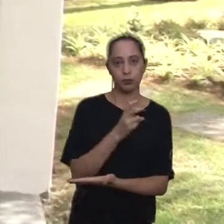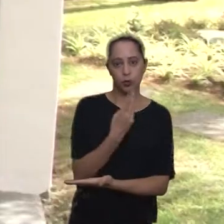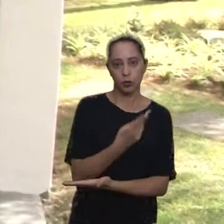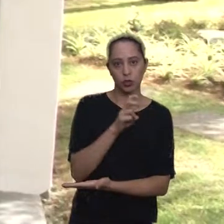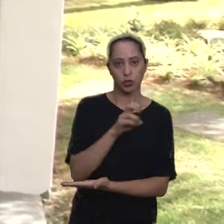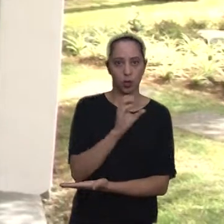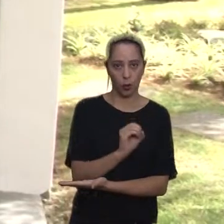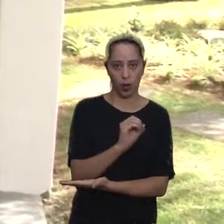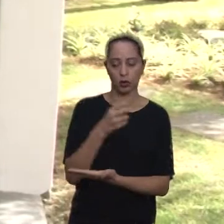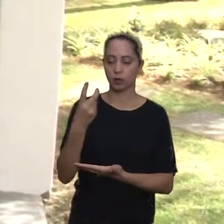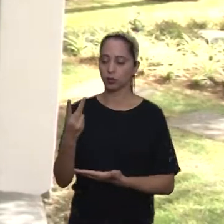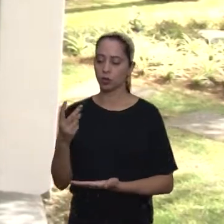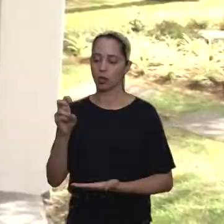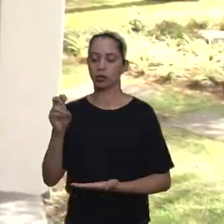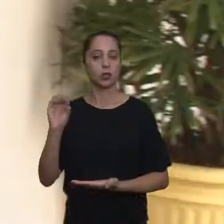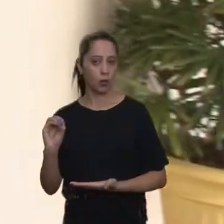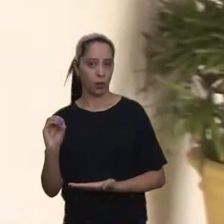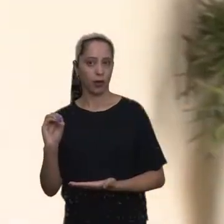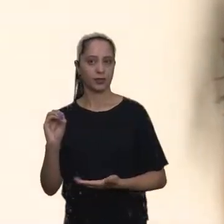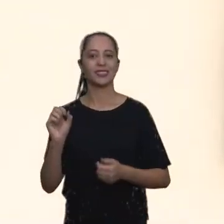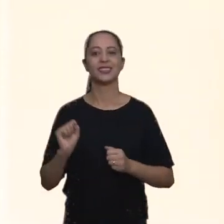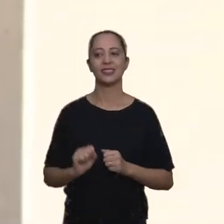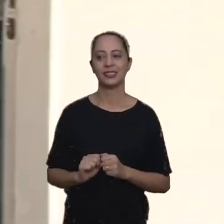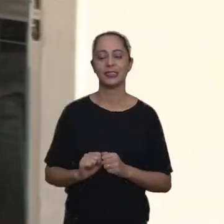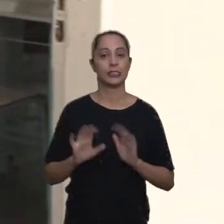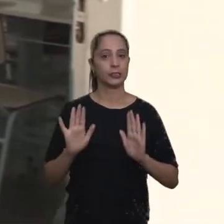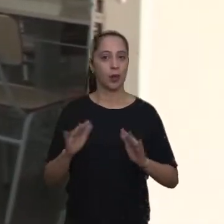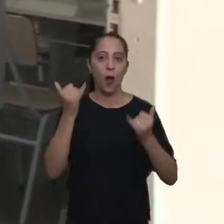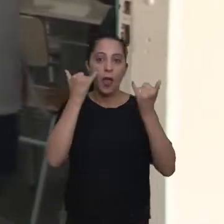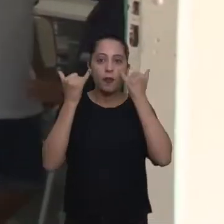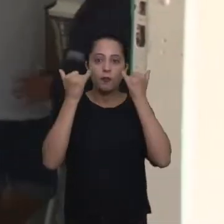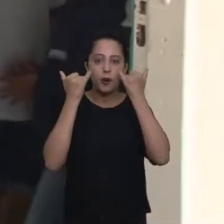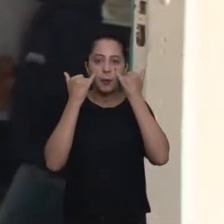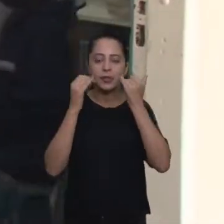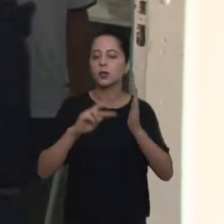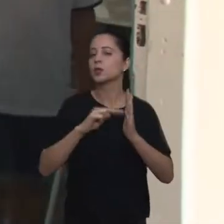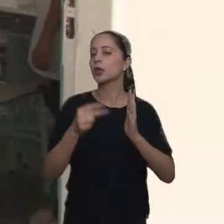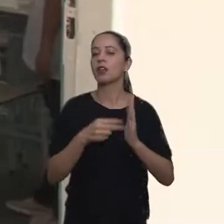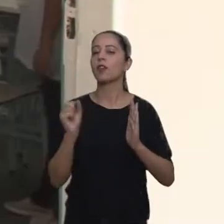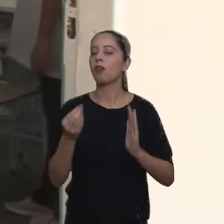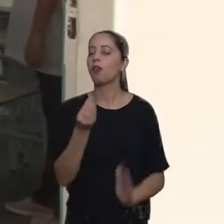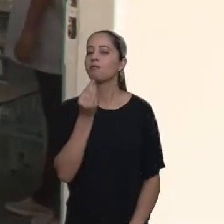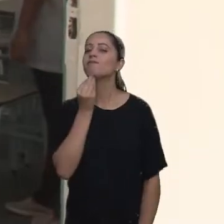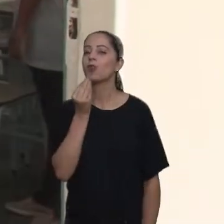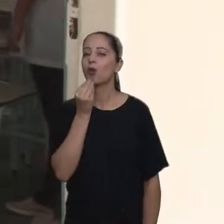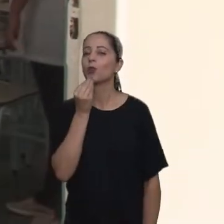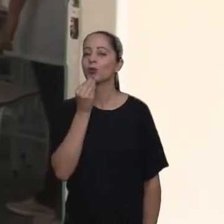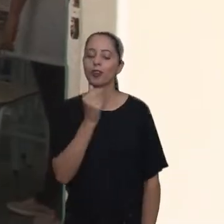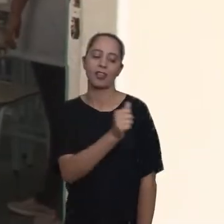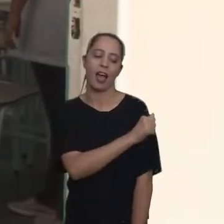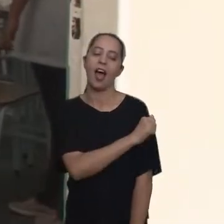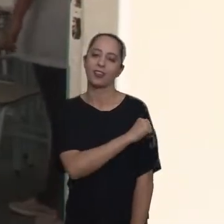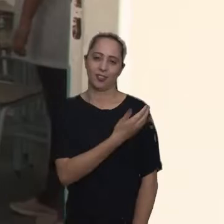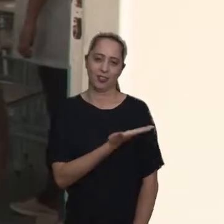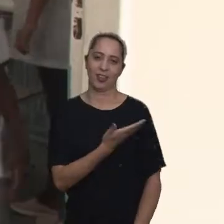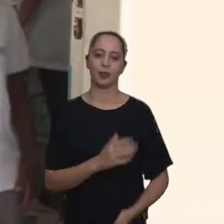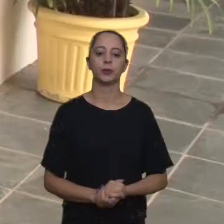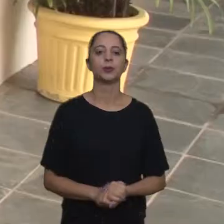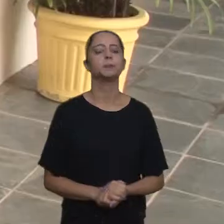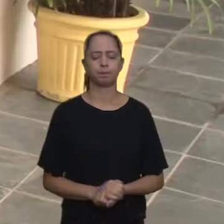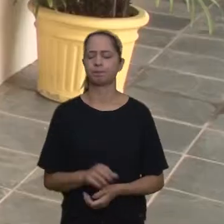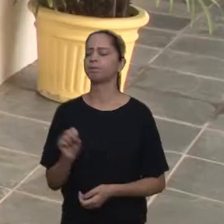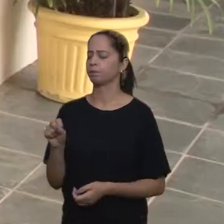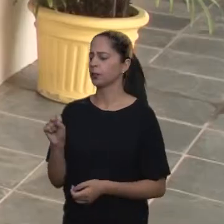sendo 250 por período. Mais que isso, essa notícia também significa mais oportunidades para esses